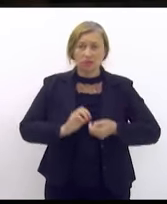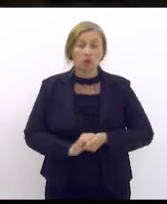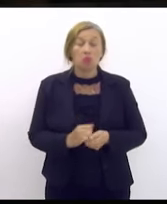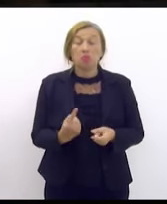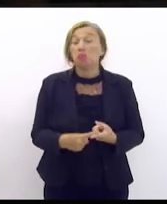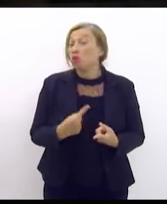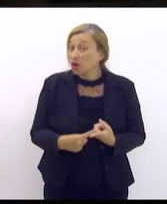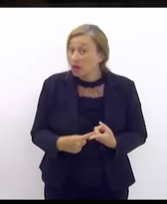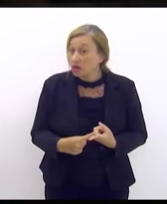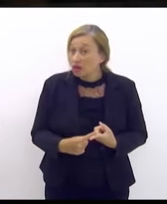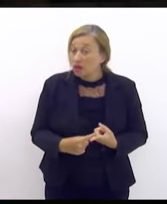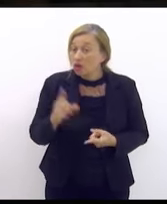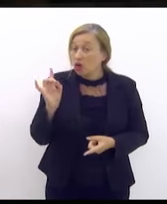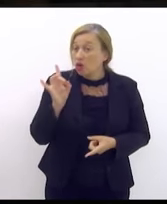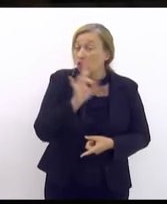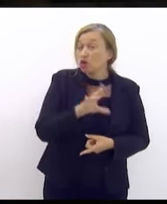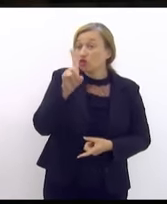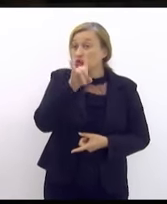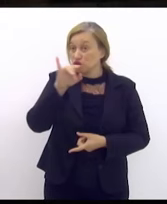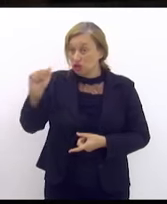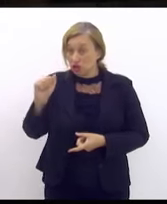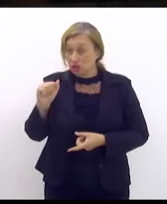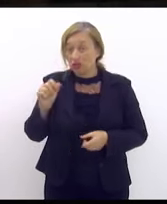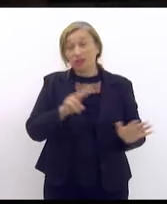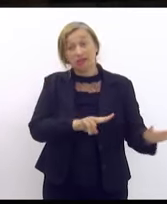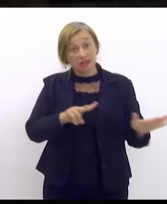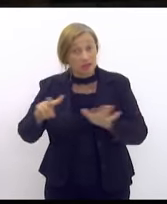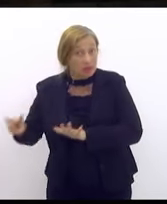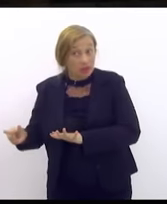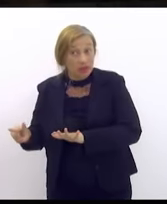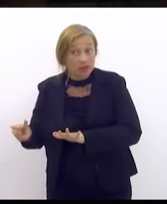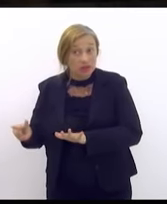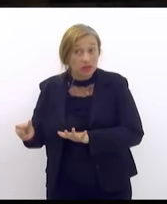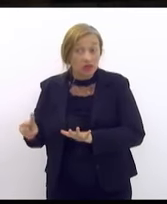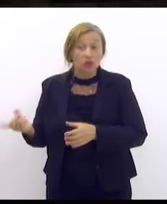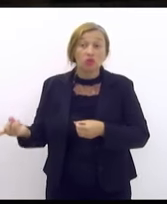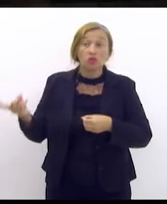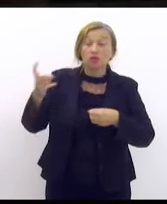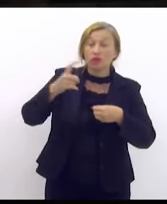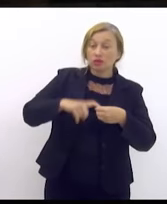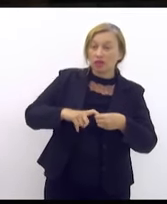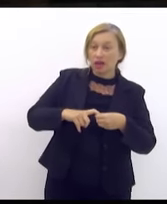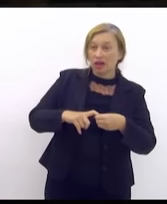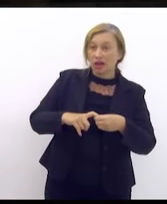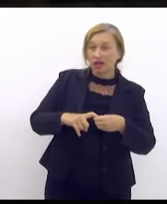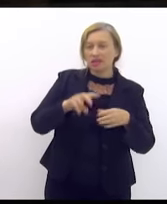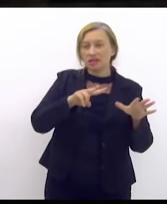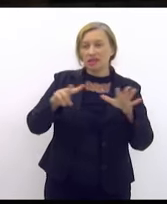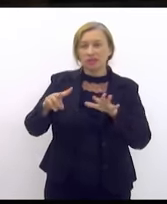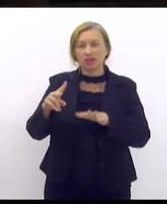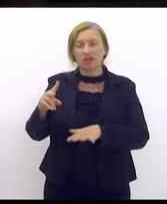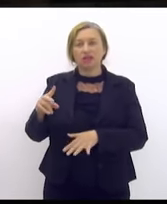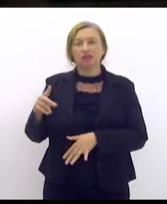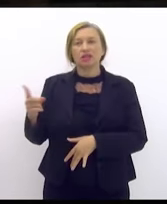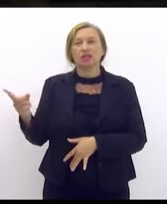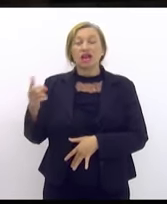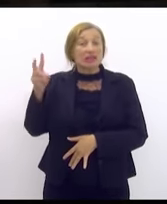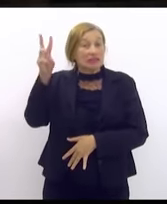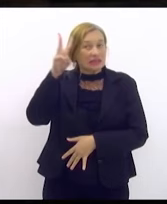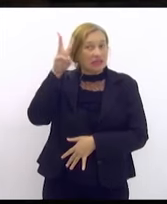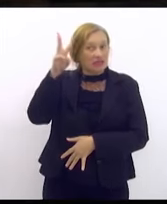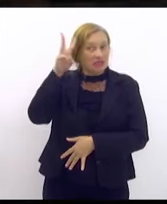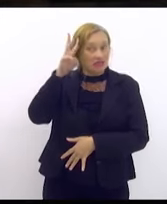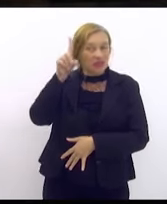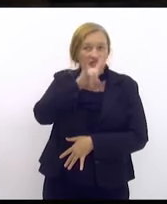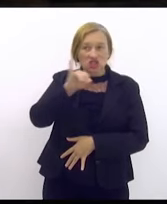porque é o último dia dessa semana e quando voltarmos na semana que vem aqui na terça-feira dia